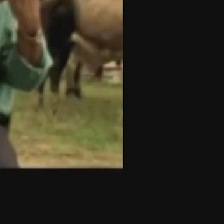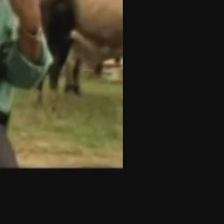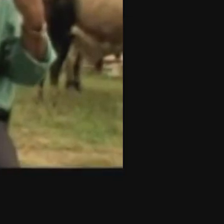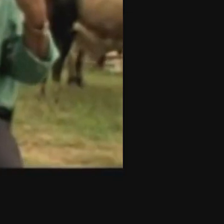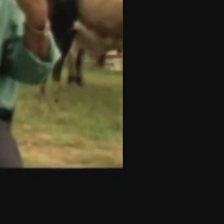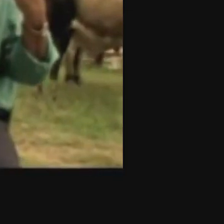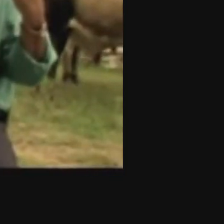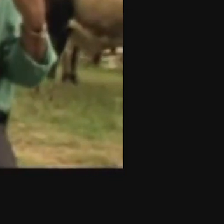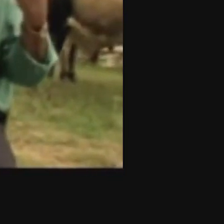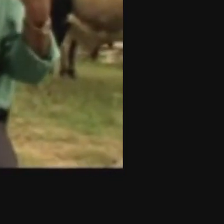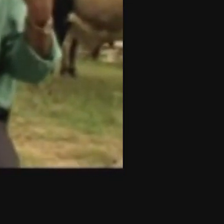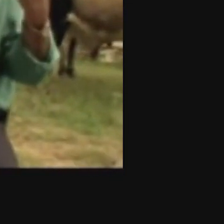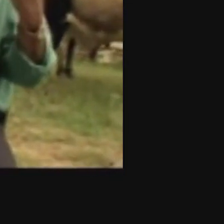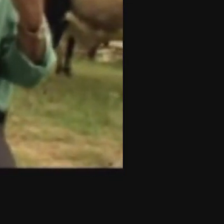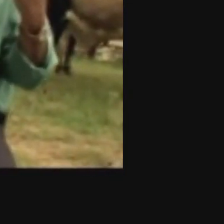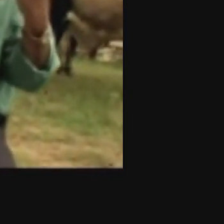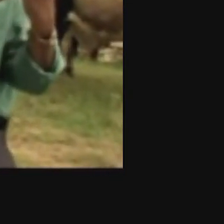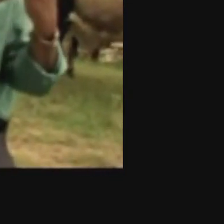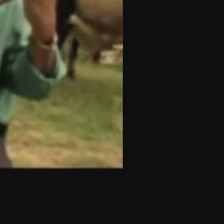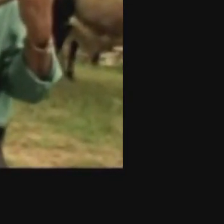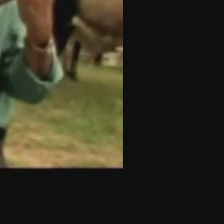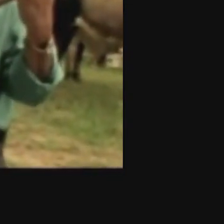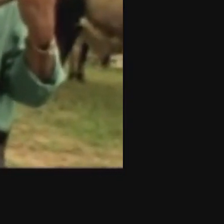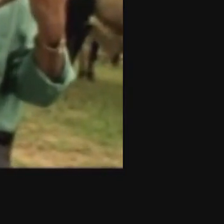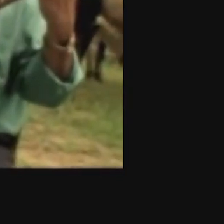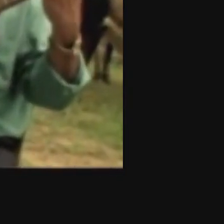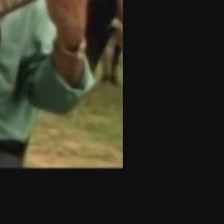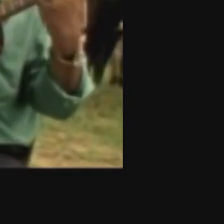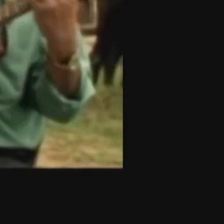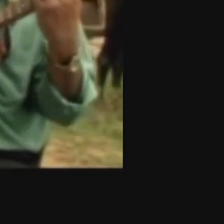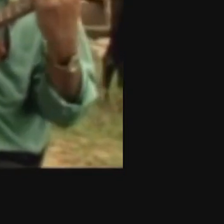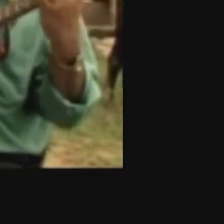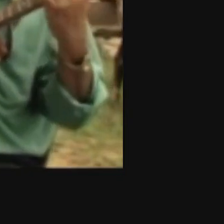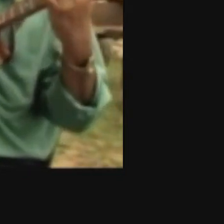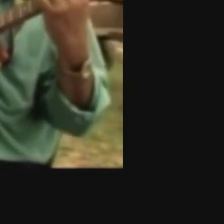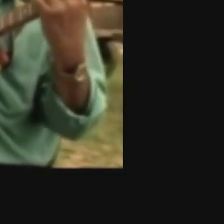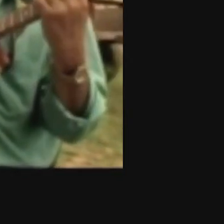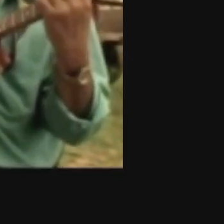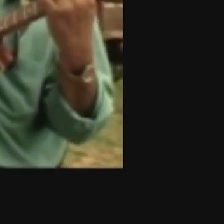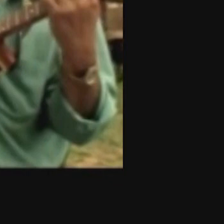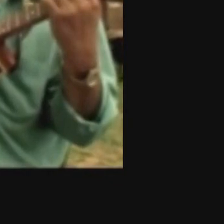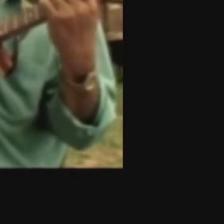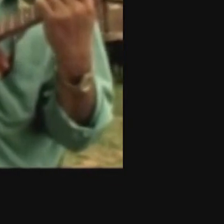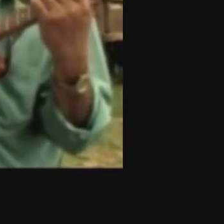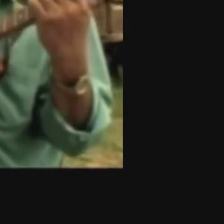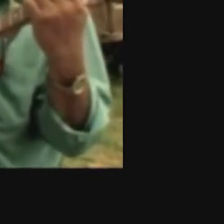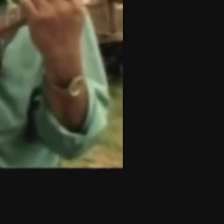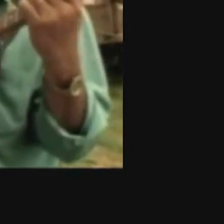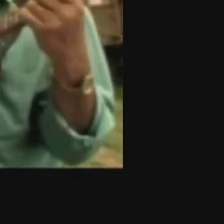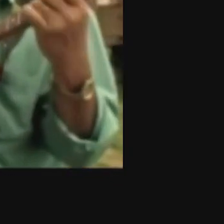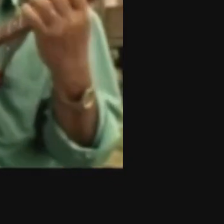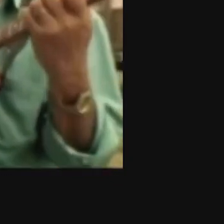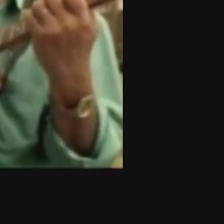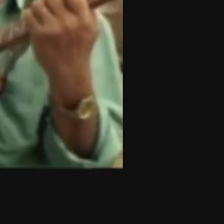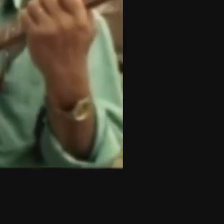nasceram no mesmo dia. Enquanto Deus existia, existirá a poesia.